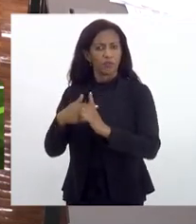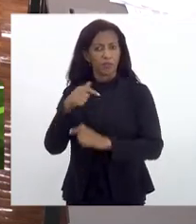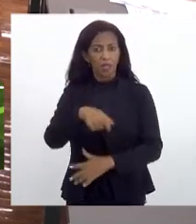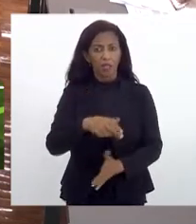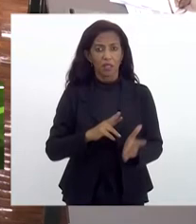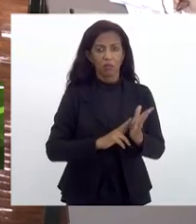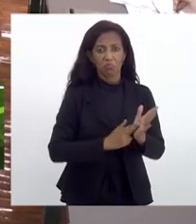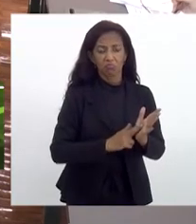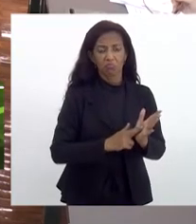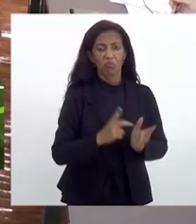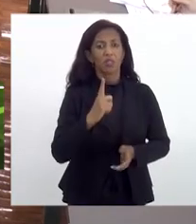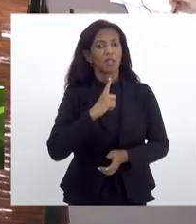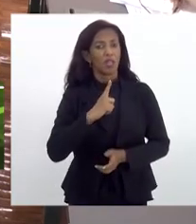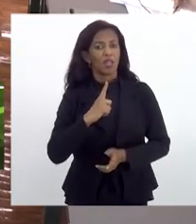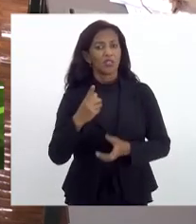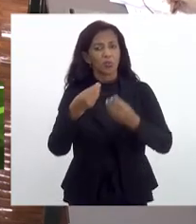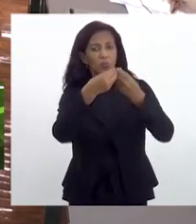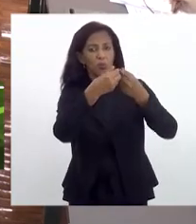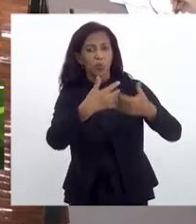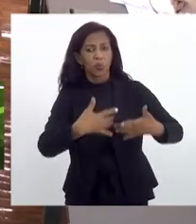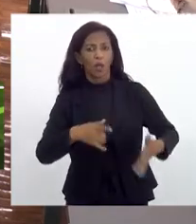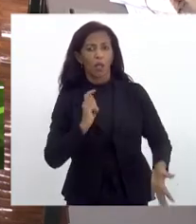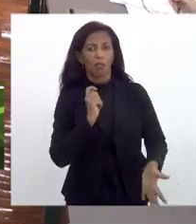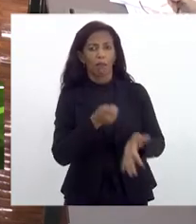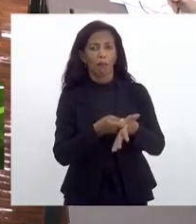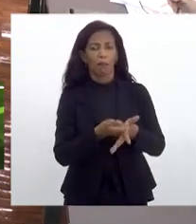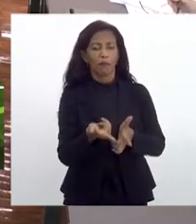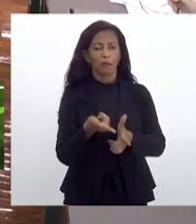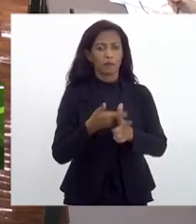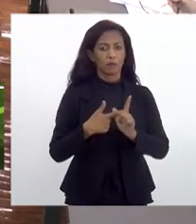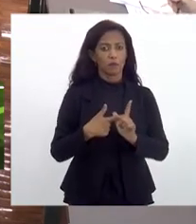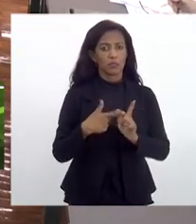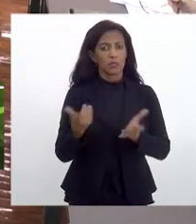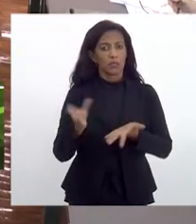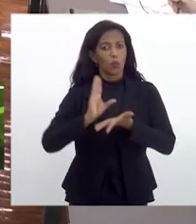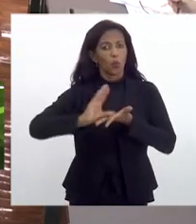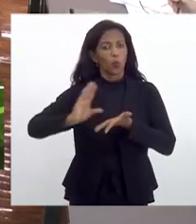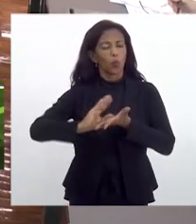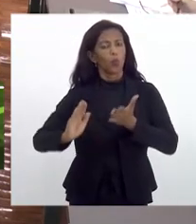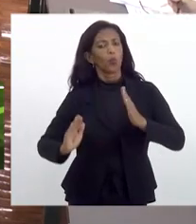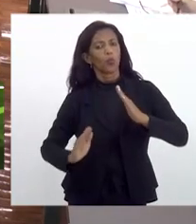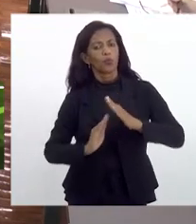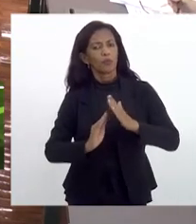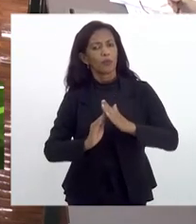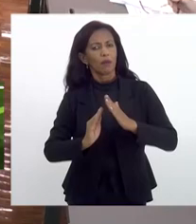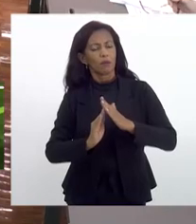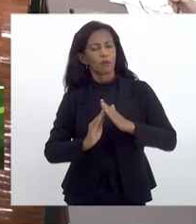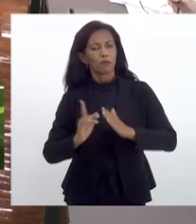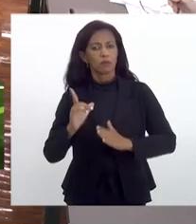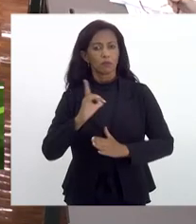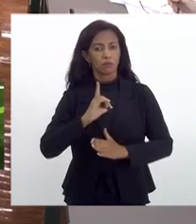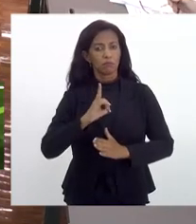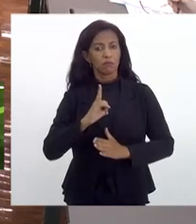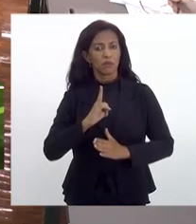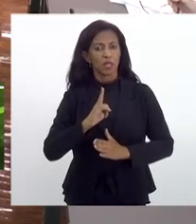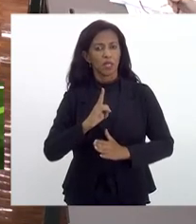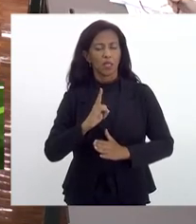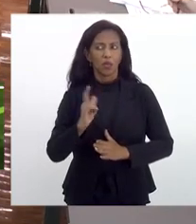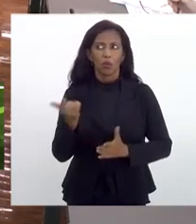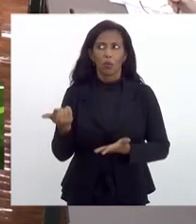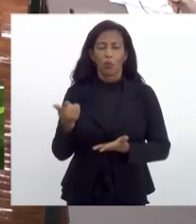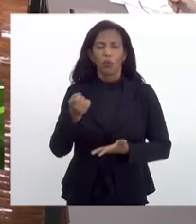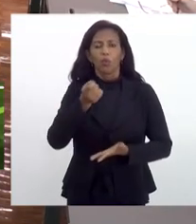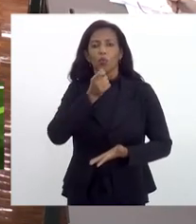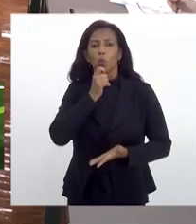regime, a gente tem uma diluição do pagamento da dívida. Então, o recurso que o teto de gastos fizer com que não seja